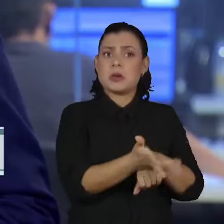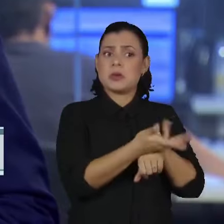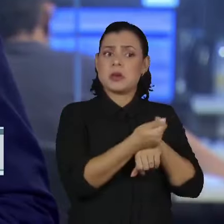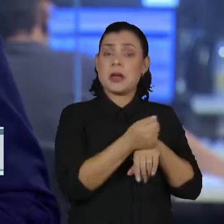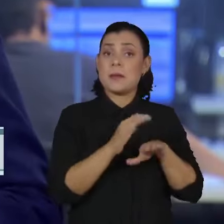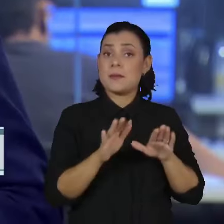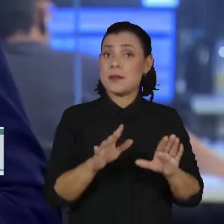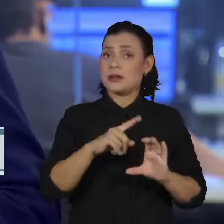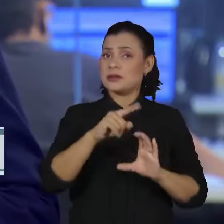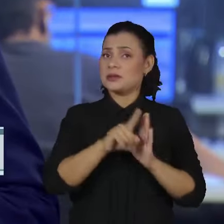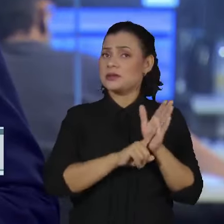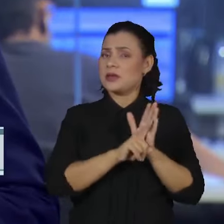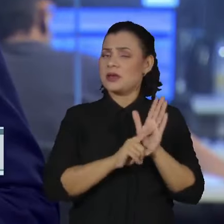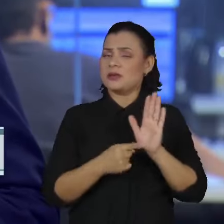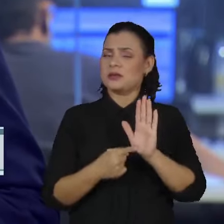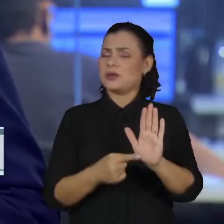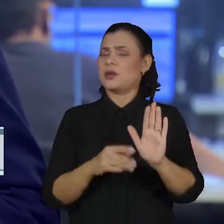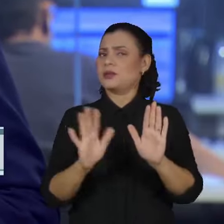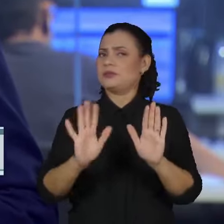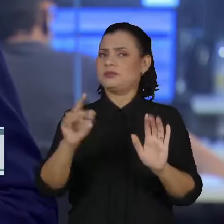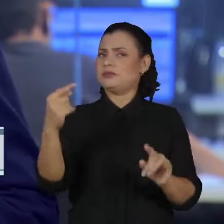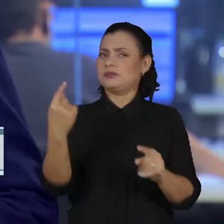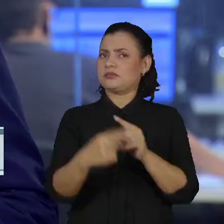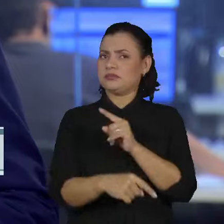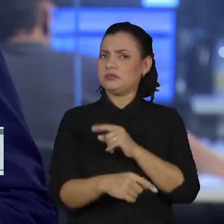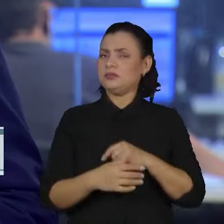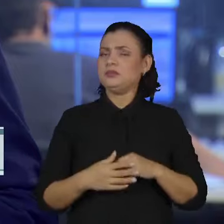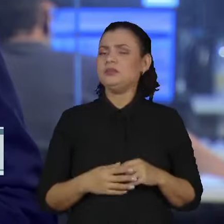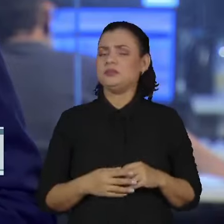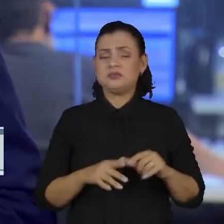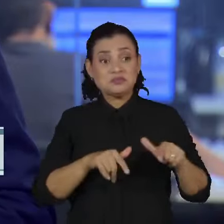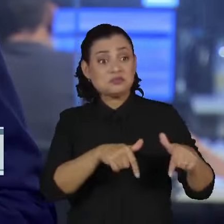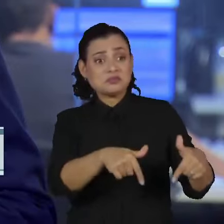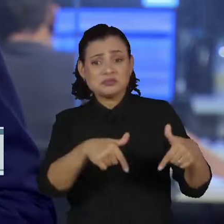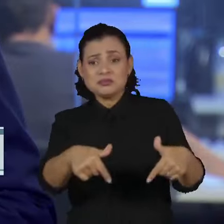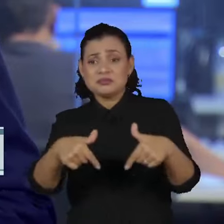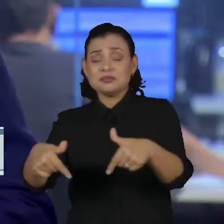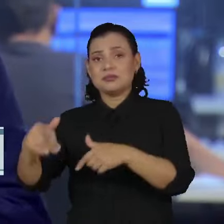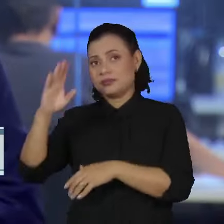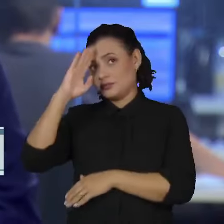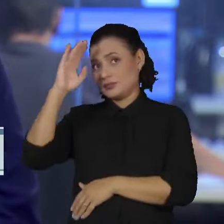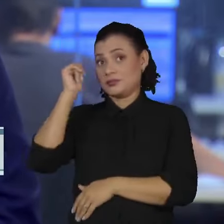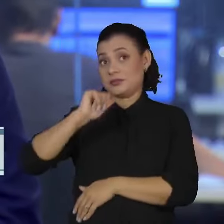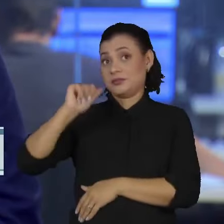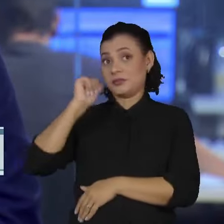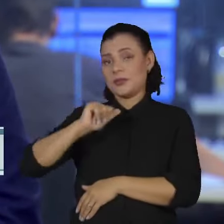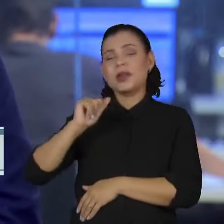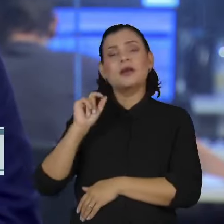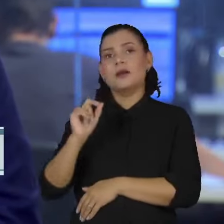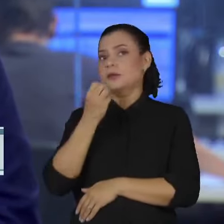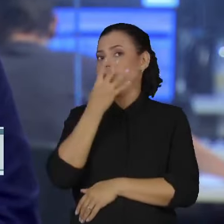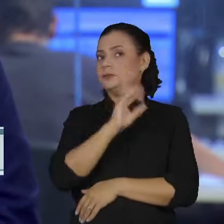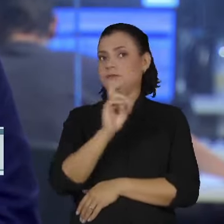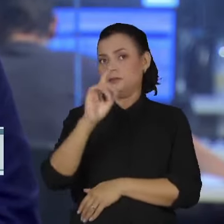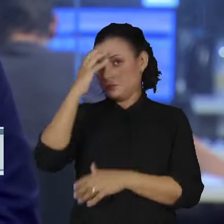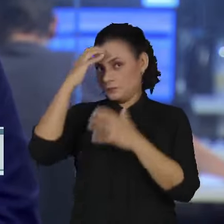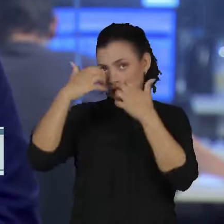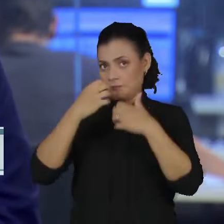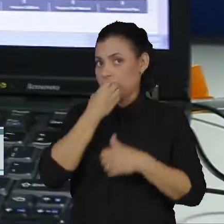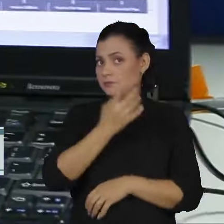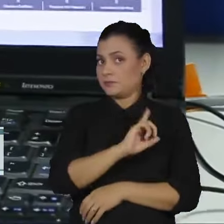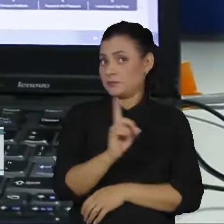a ciência diz o contrário e essa vida multitarefa, principalmente das mulheres, não traz um bom resultado no